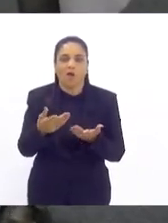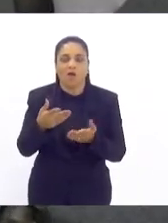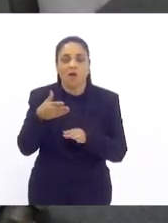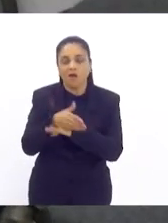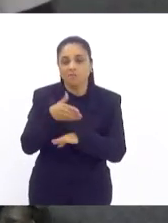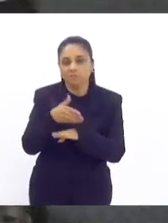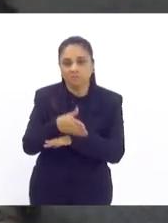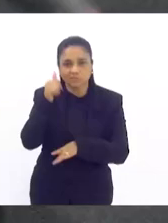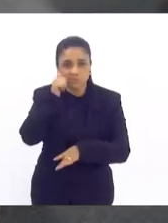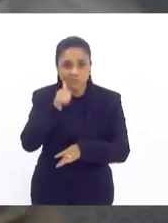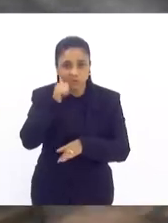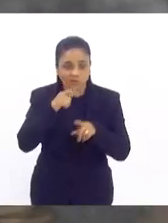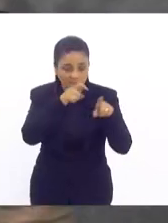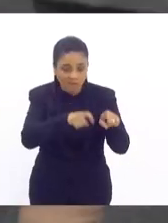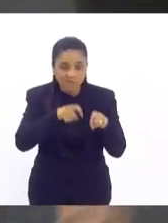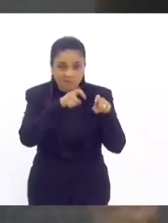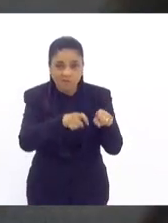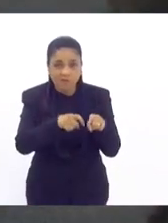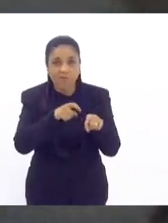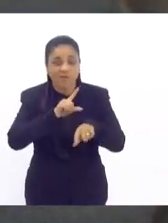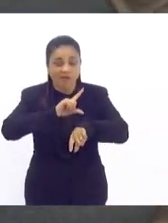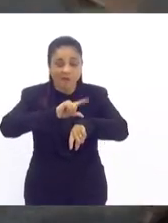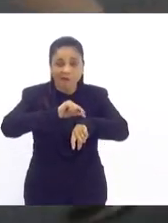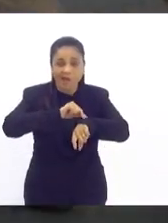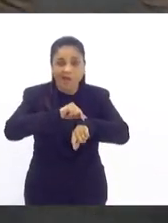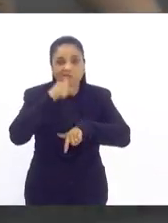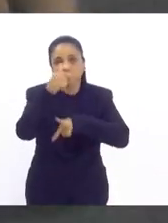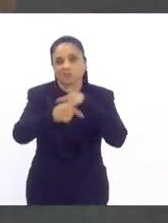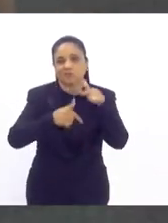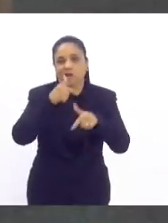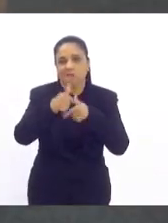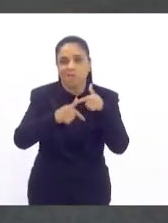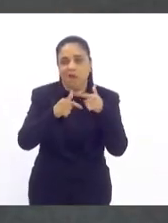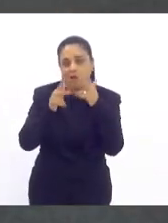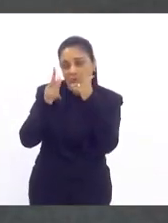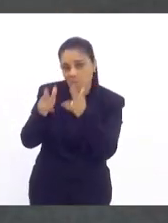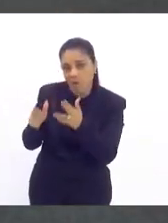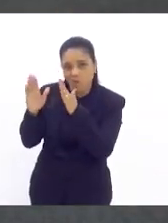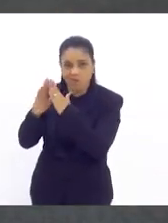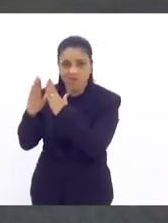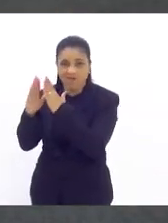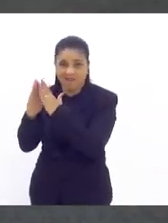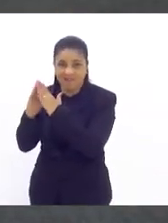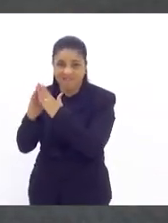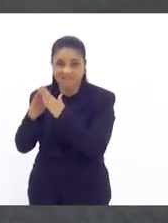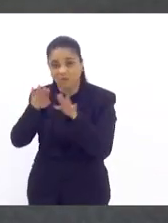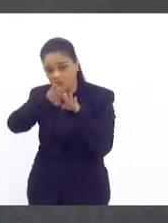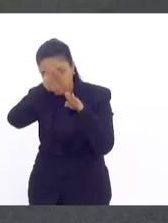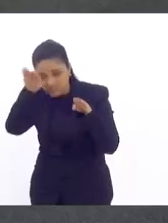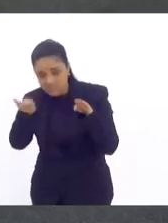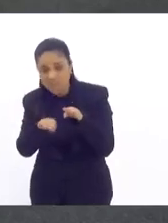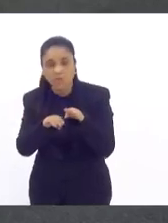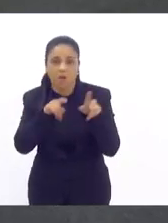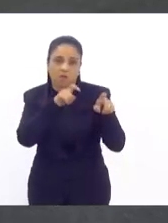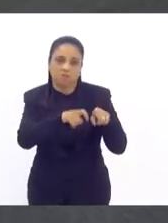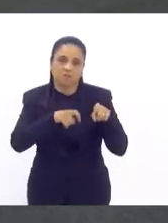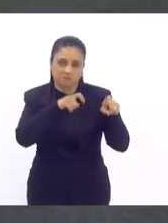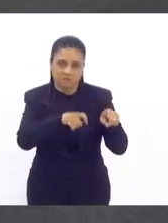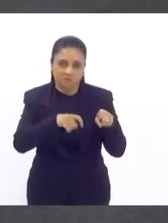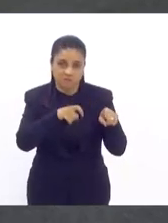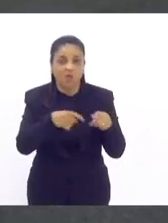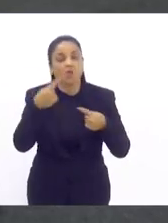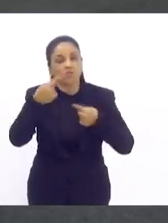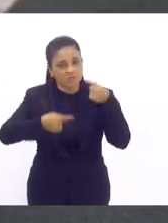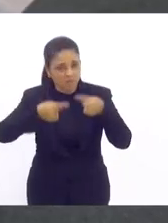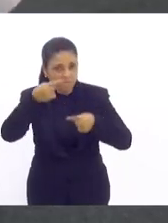das mulheres do campo e muito menos a carga horária de trabalho doméstico desigual também para aquelas que estão no campo então esse também é um